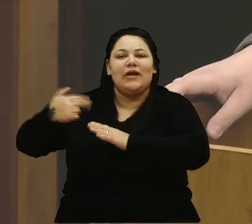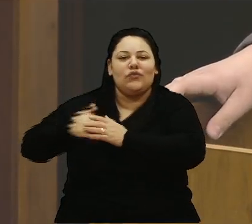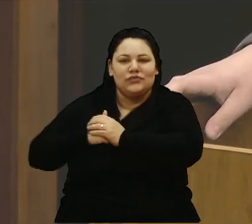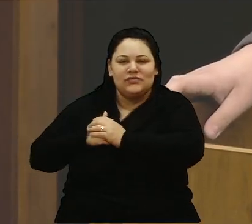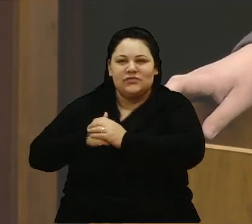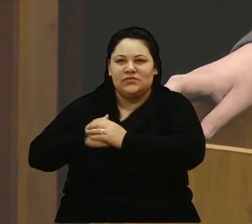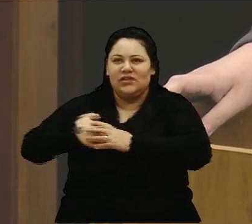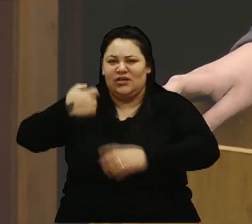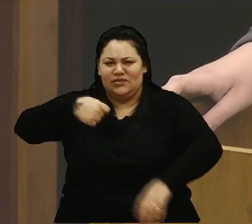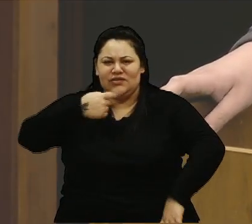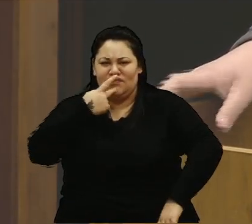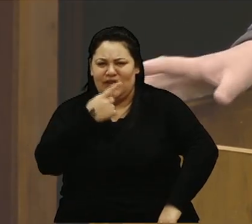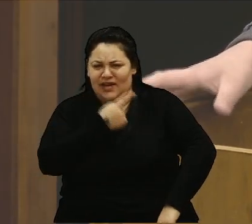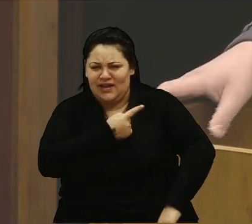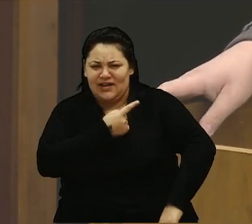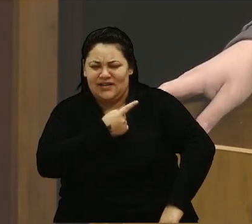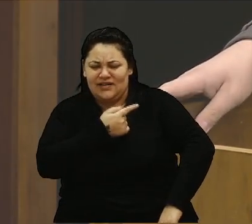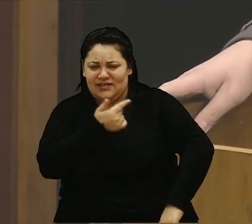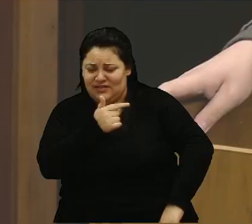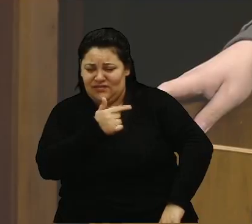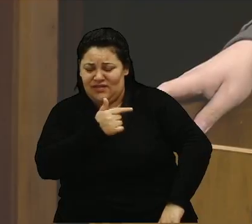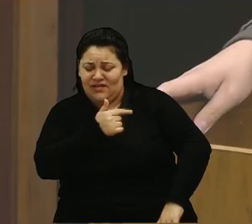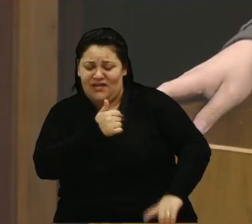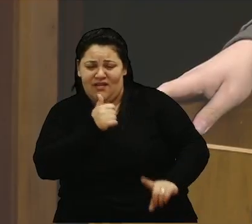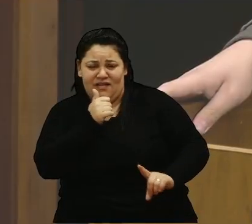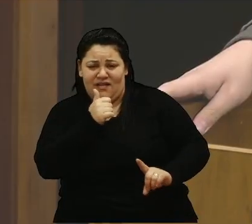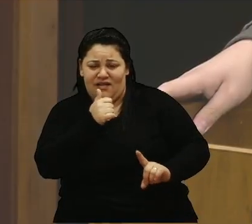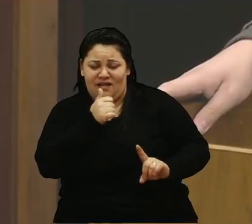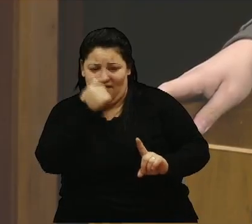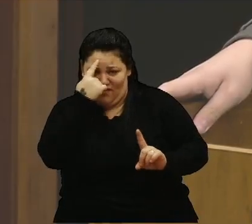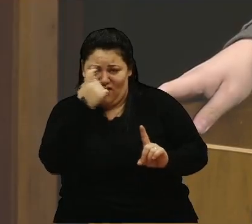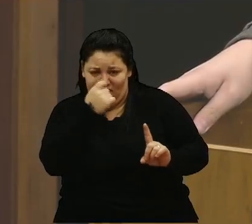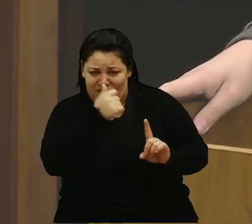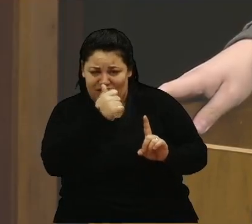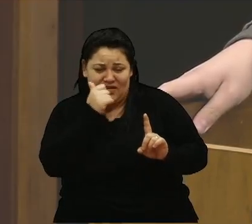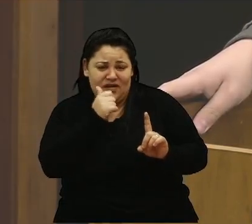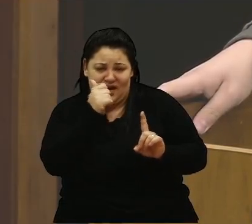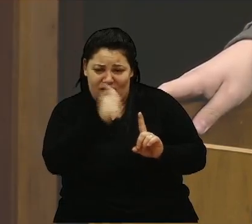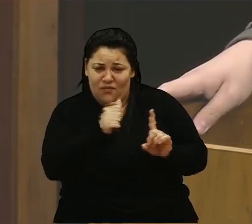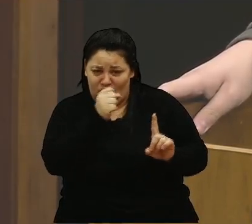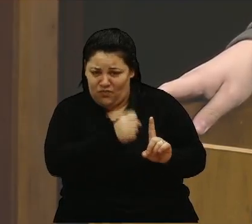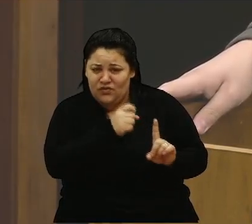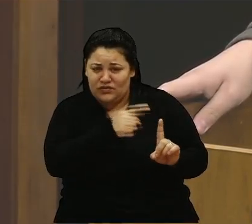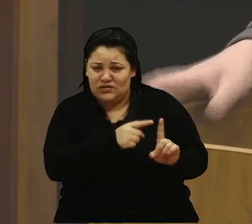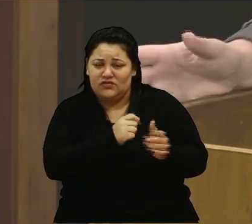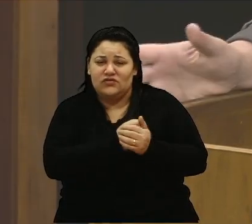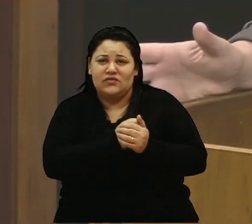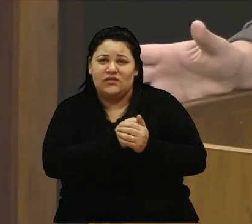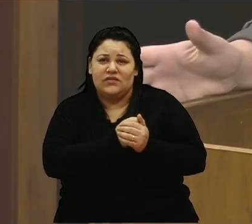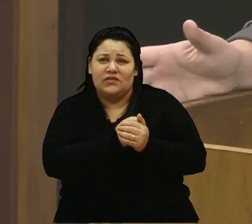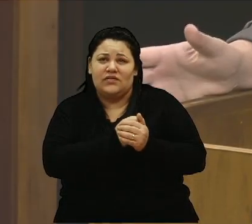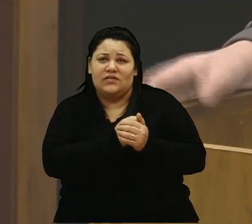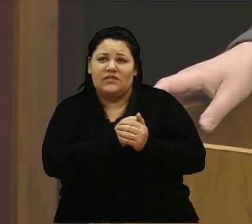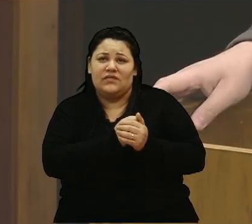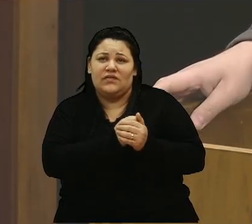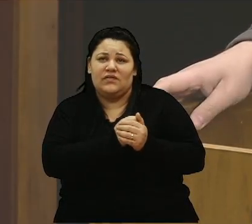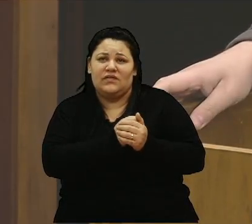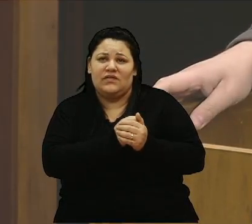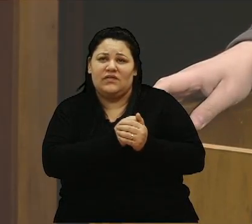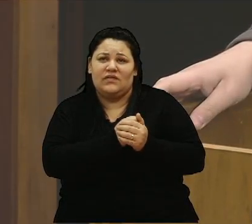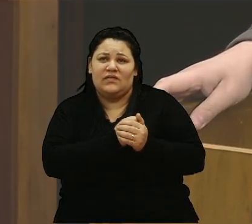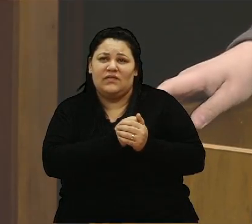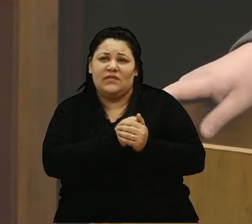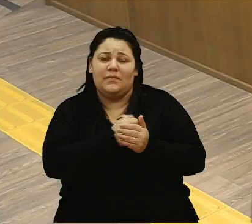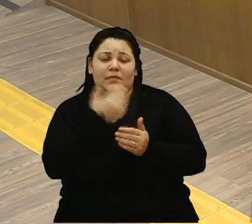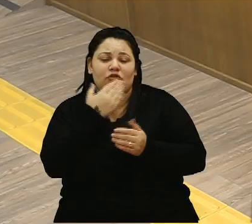então, em nome disso, não existe violência contra a mulher e que só os homens prestam na sociedade, que não existe mulher valente, que a mulher não vai atrás. Questão de ordem, senhor presidente. Pueril.